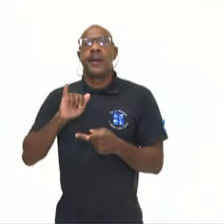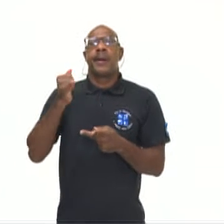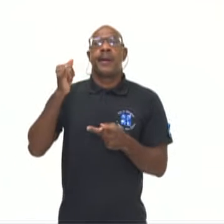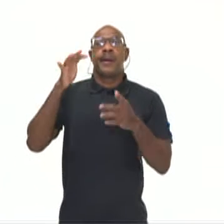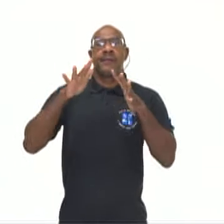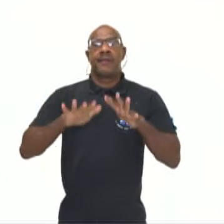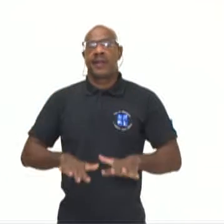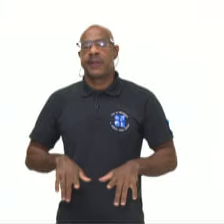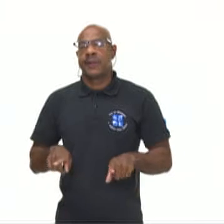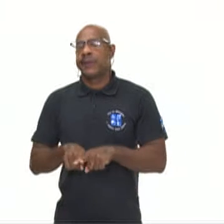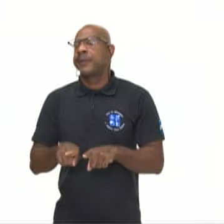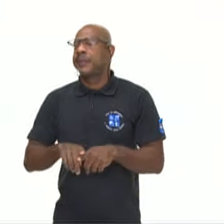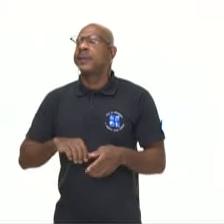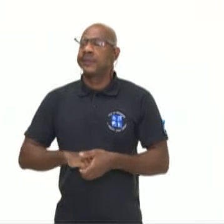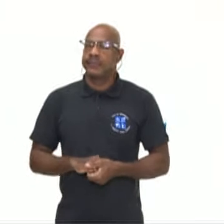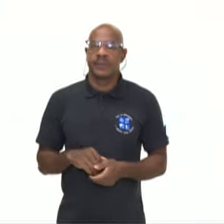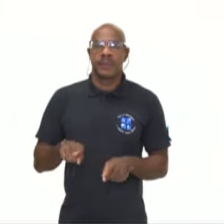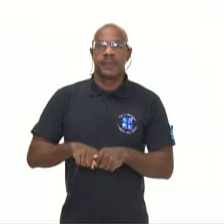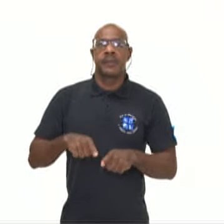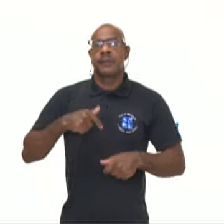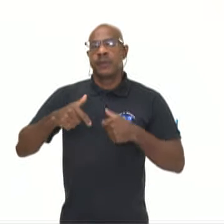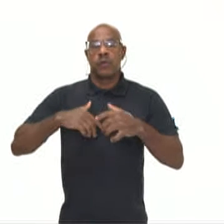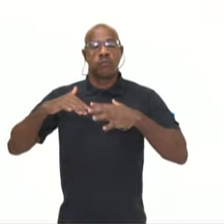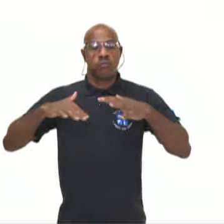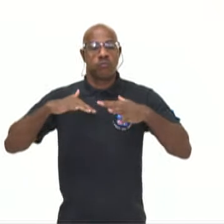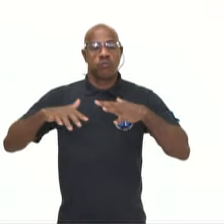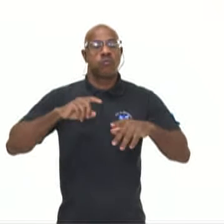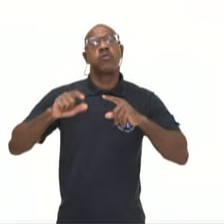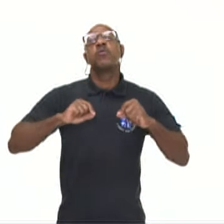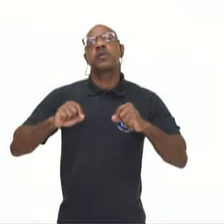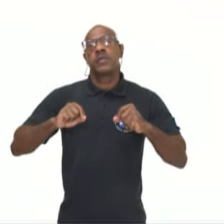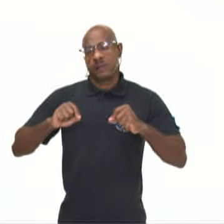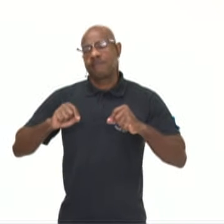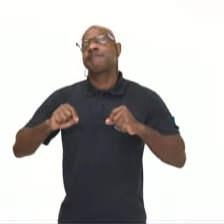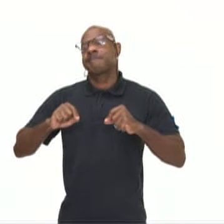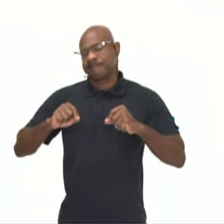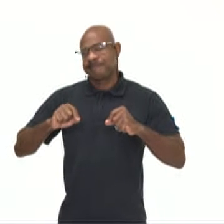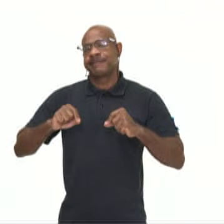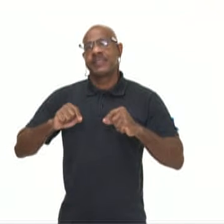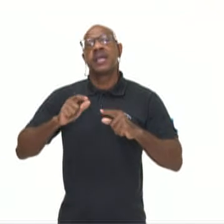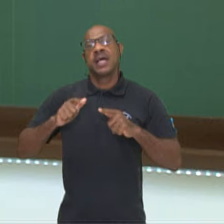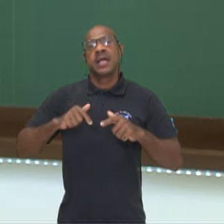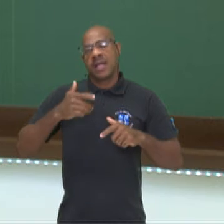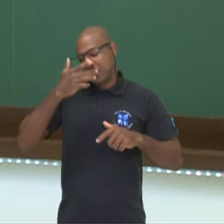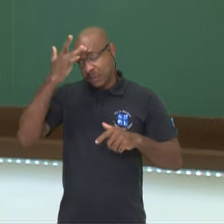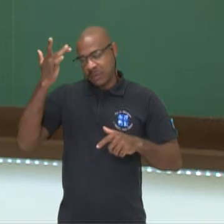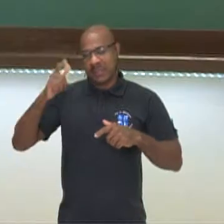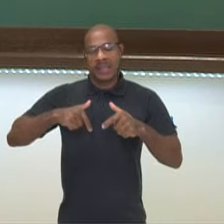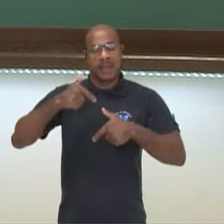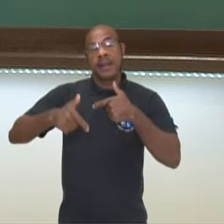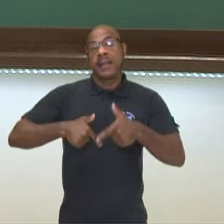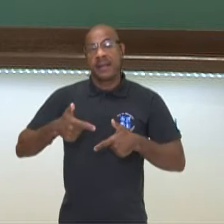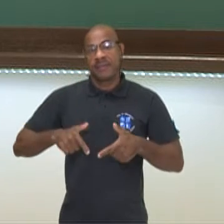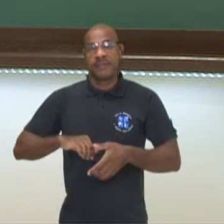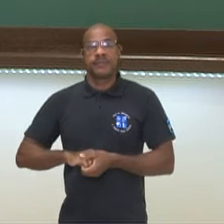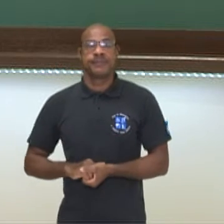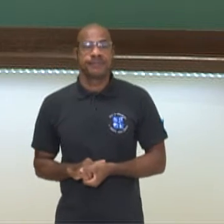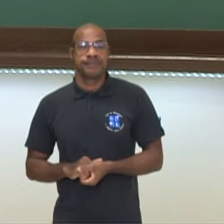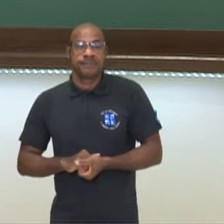ao crescimento de movimentos operários e regime antiliberais. Legal? Vamos